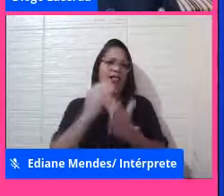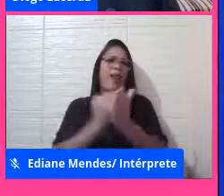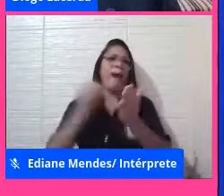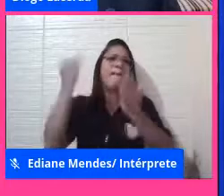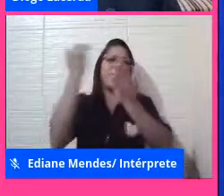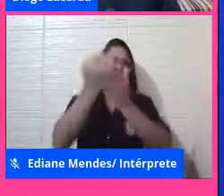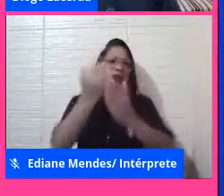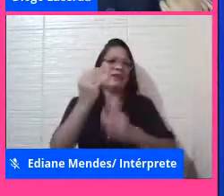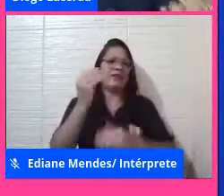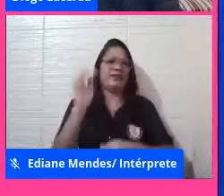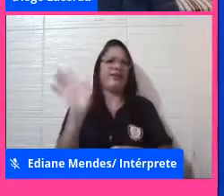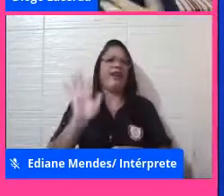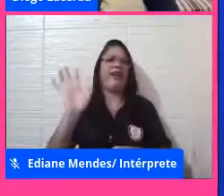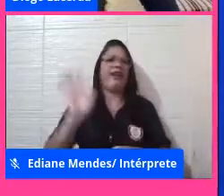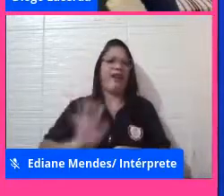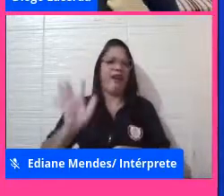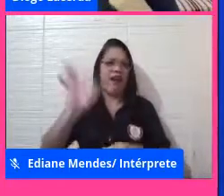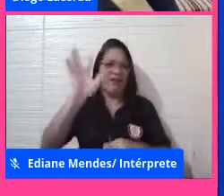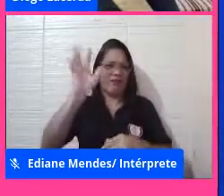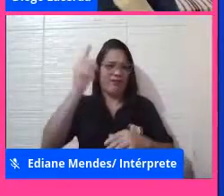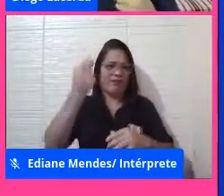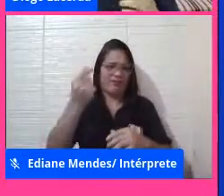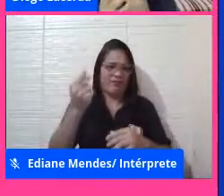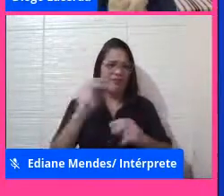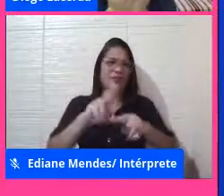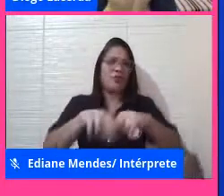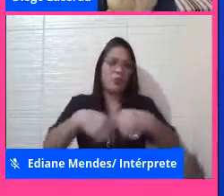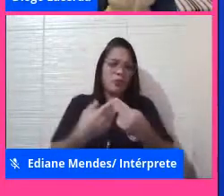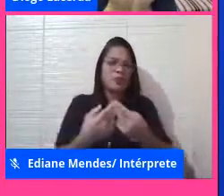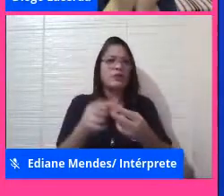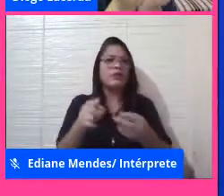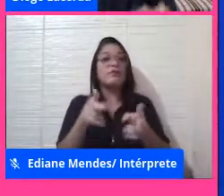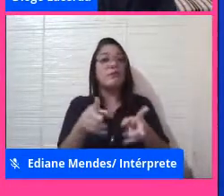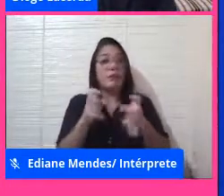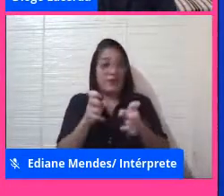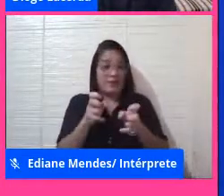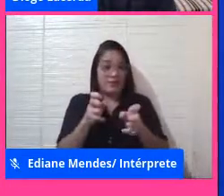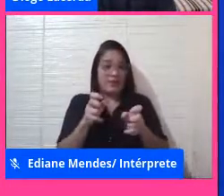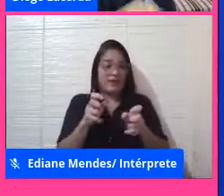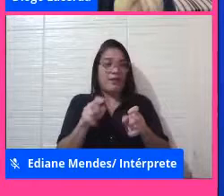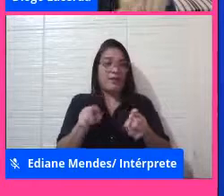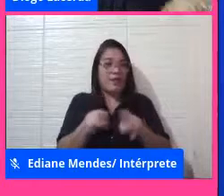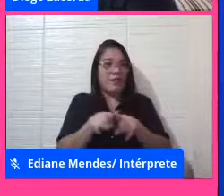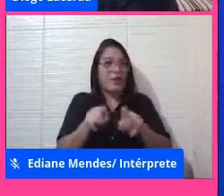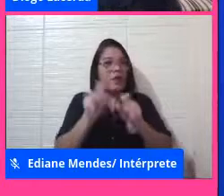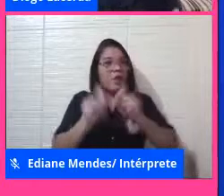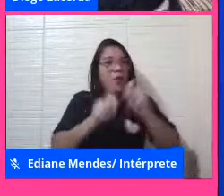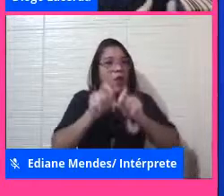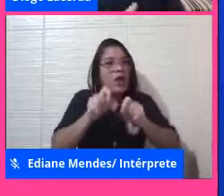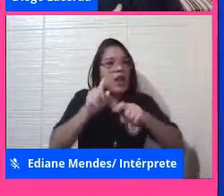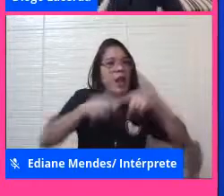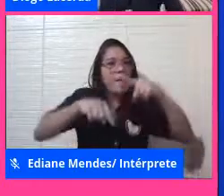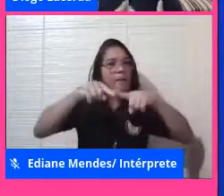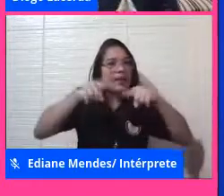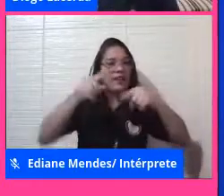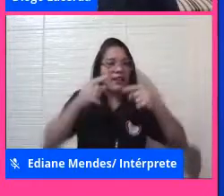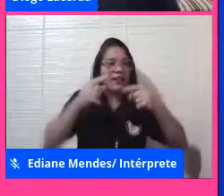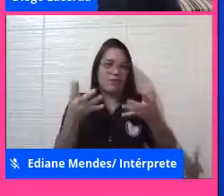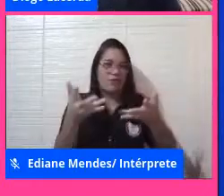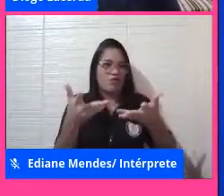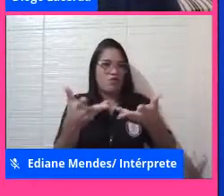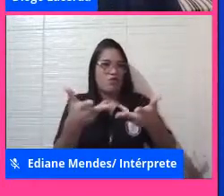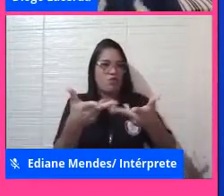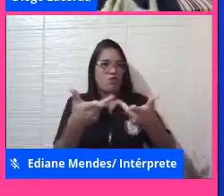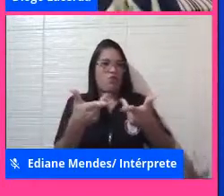ter uma qualidade maior. Então, aqui a gente pode perceber também a questão da qualidade da peça, né? Uma peça feita com impressora